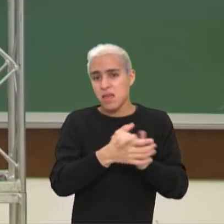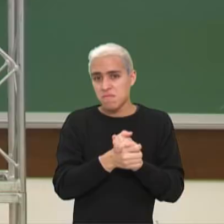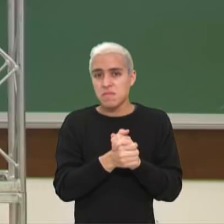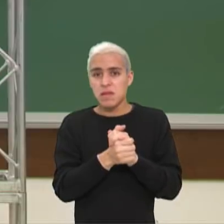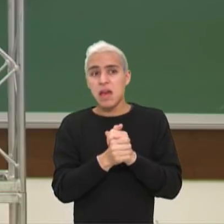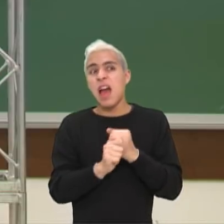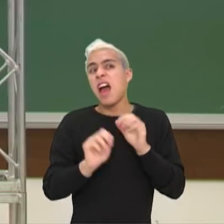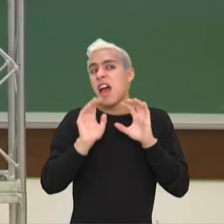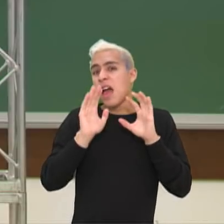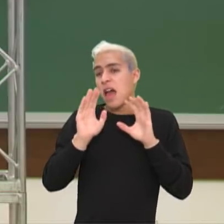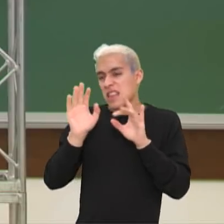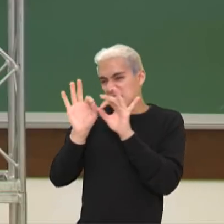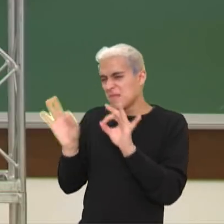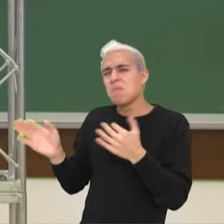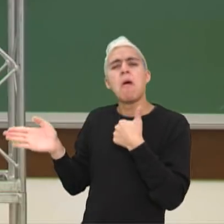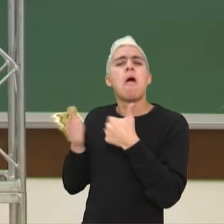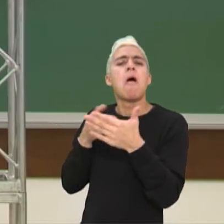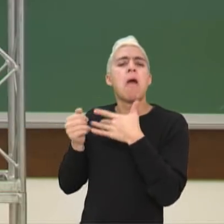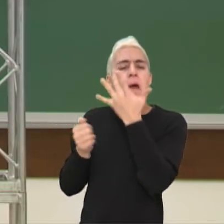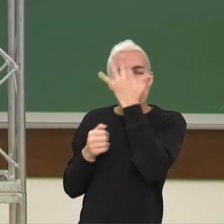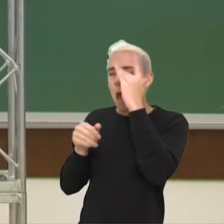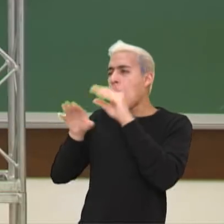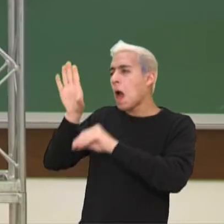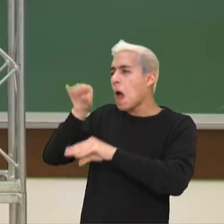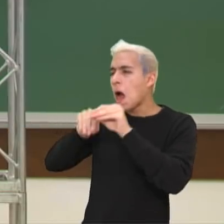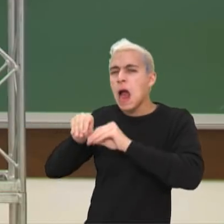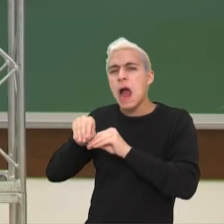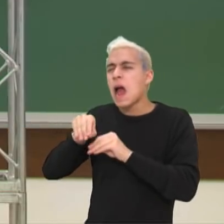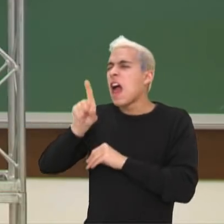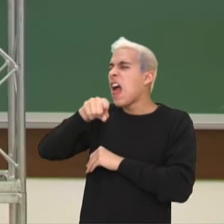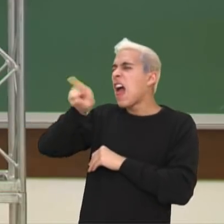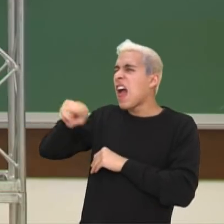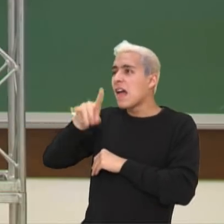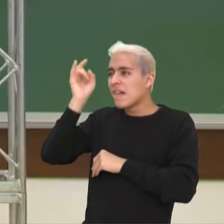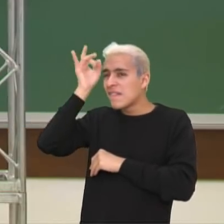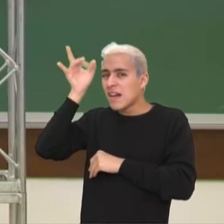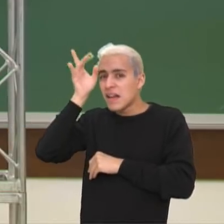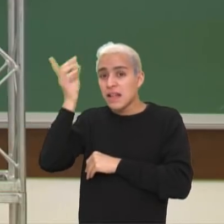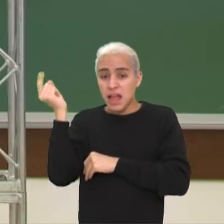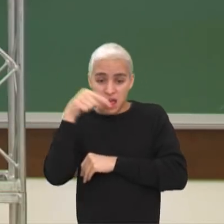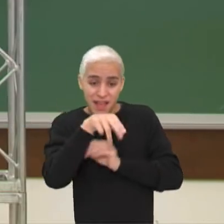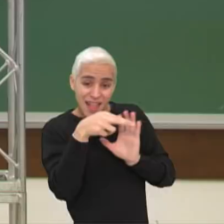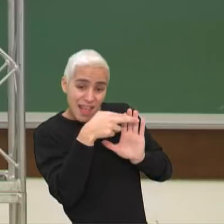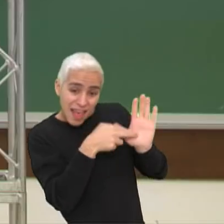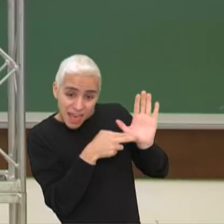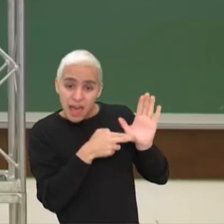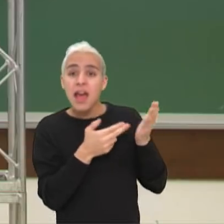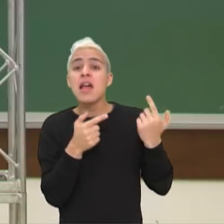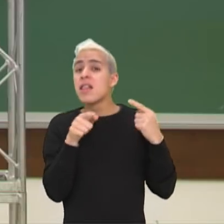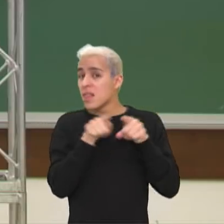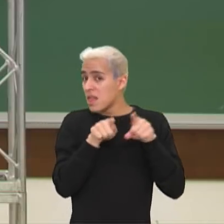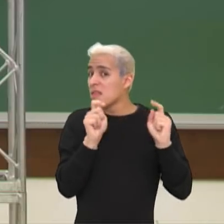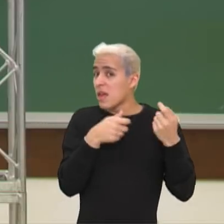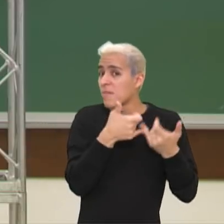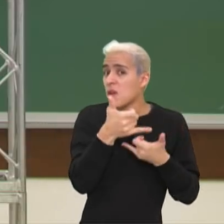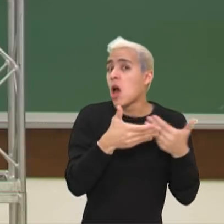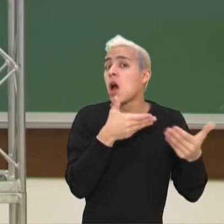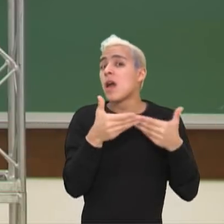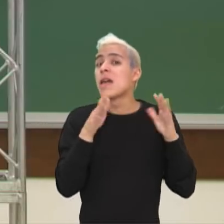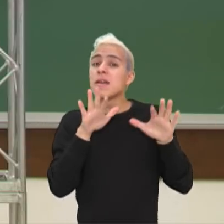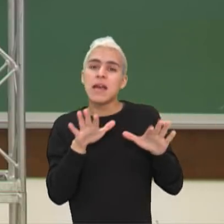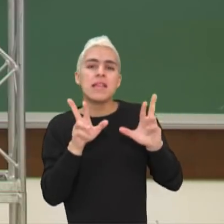uma grande variedade de regras, qualquer um pode jogar da mesma forma que o jogo da velha. Qual que é a diferença? A diferença